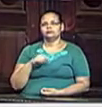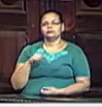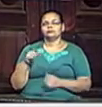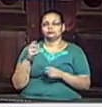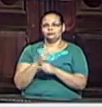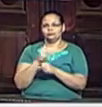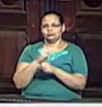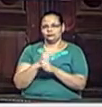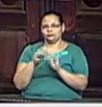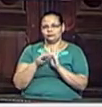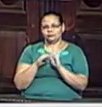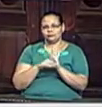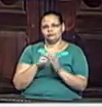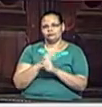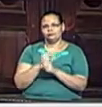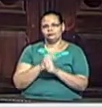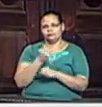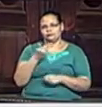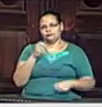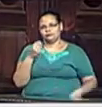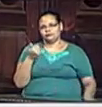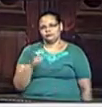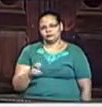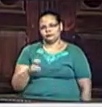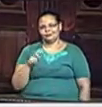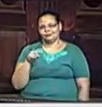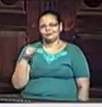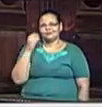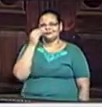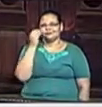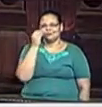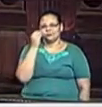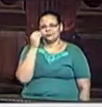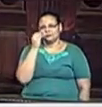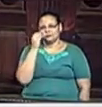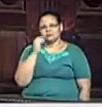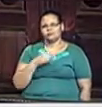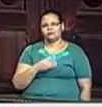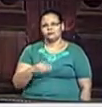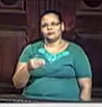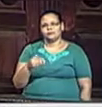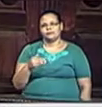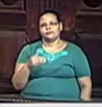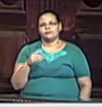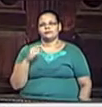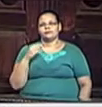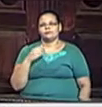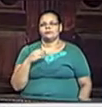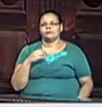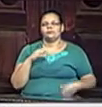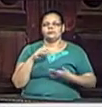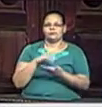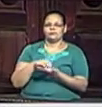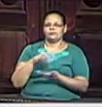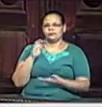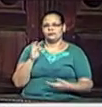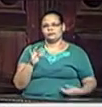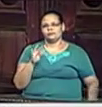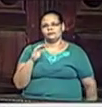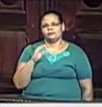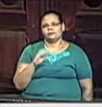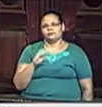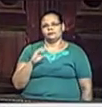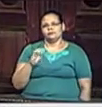de 2015, os indicadores que levaram o tribunal a dar o